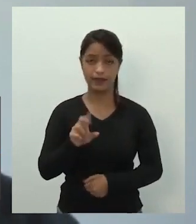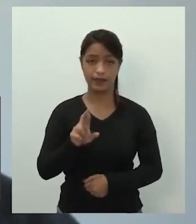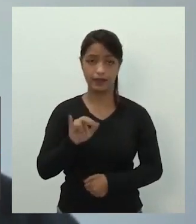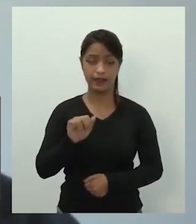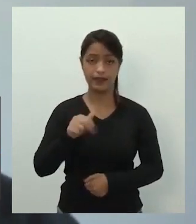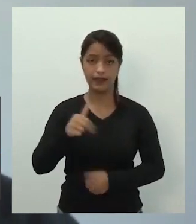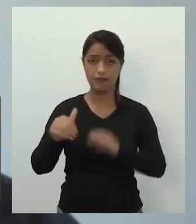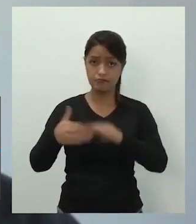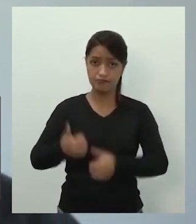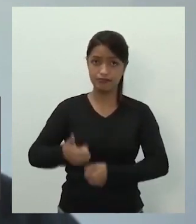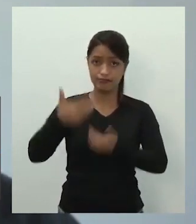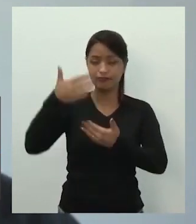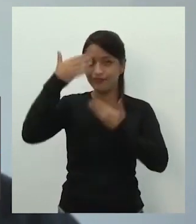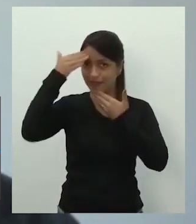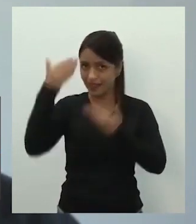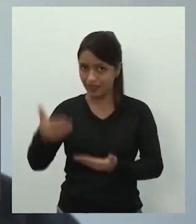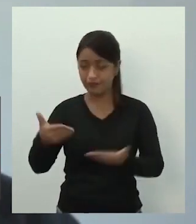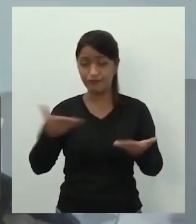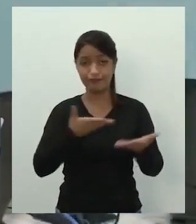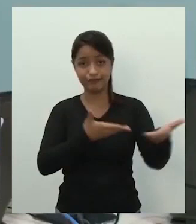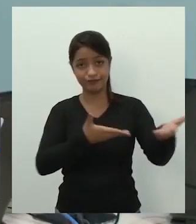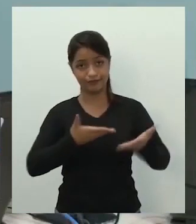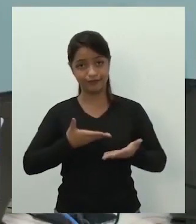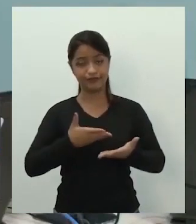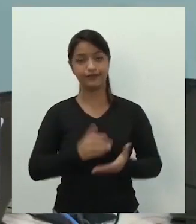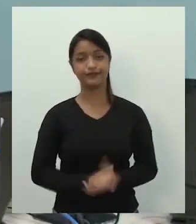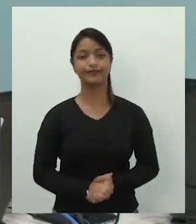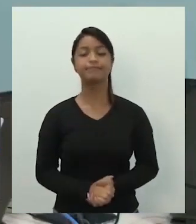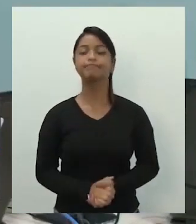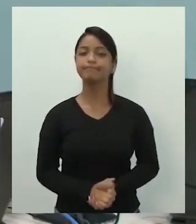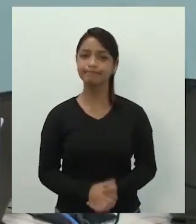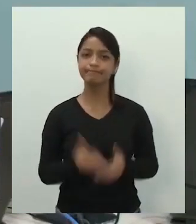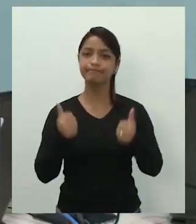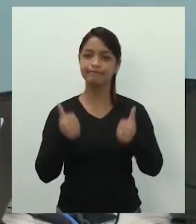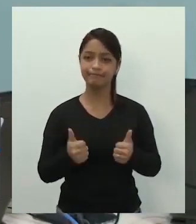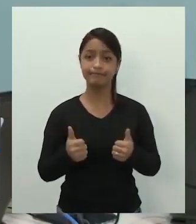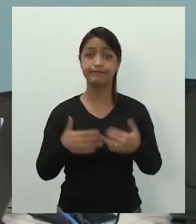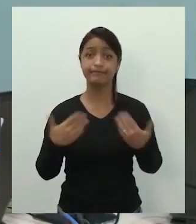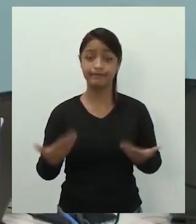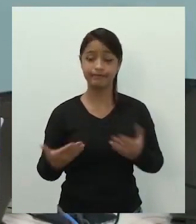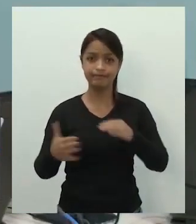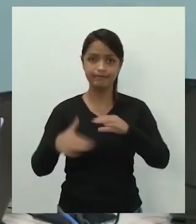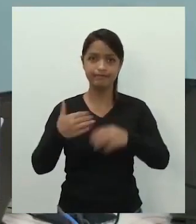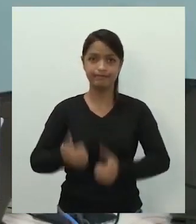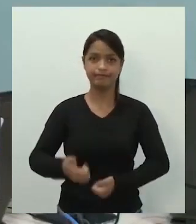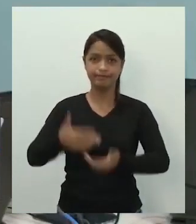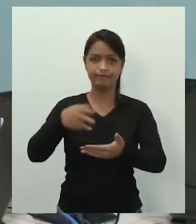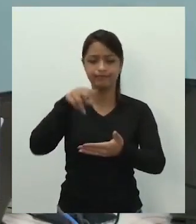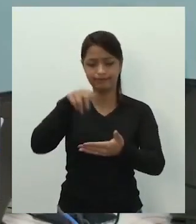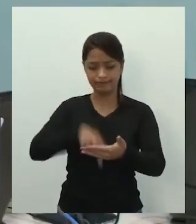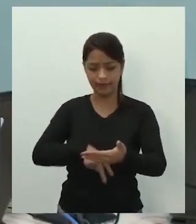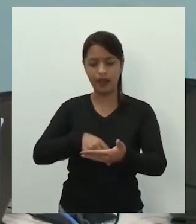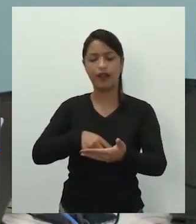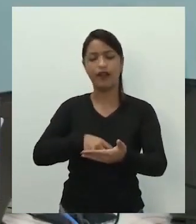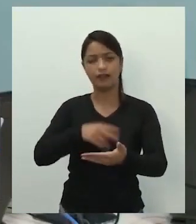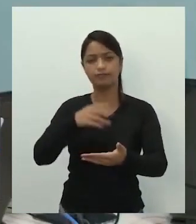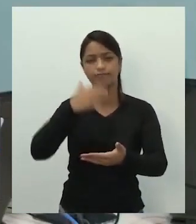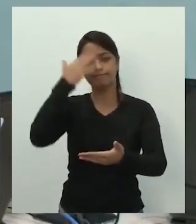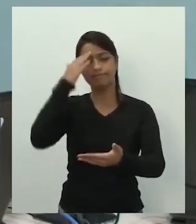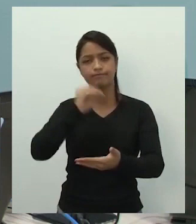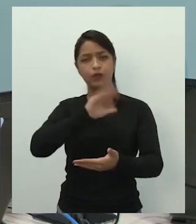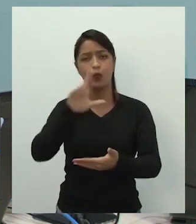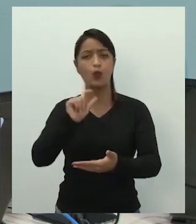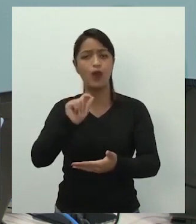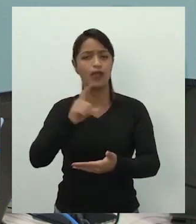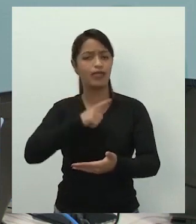palavra. Muito bem. Como a gente verificou no chat, nós podemos relacionar inúmeros